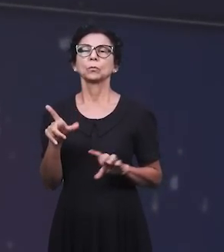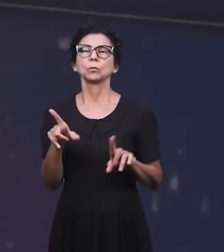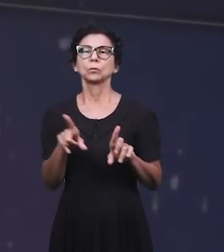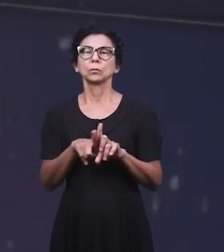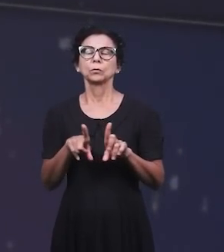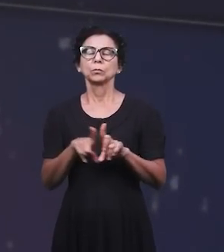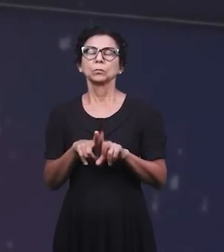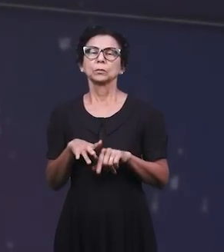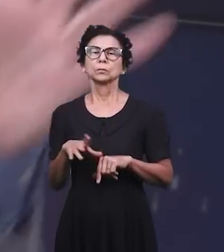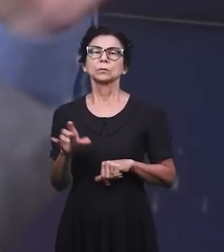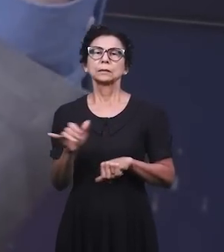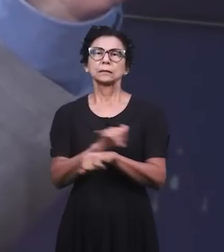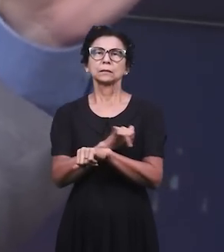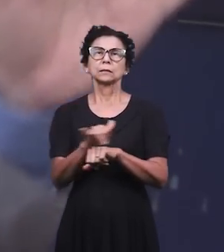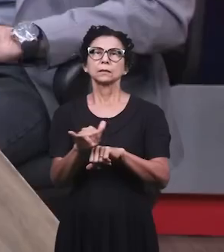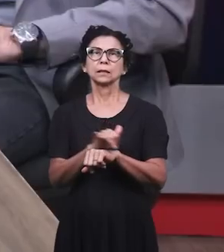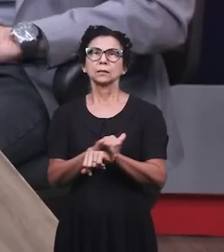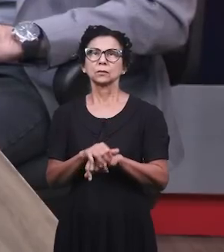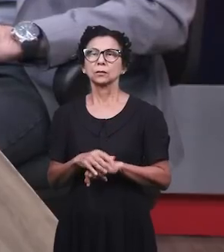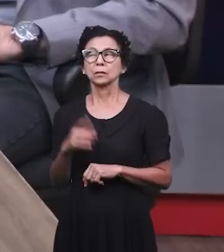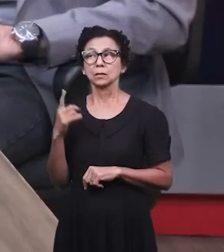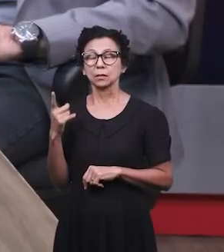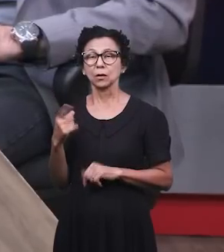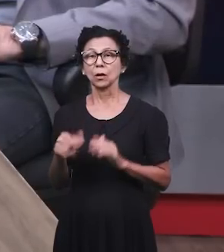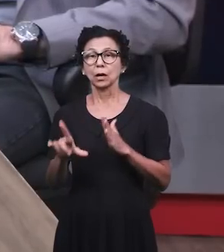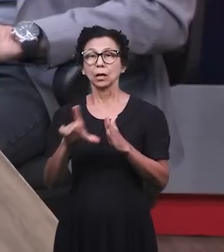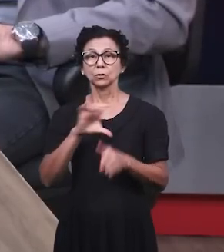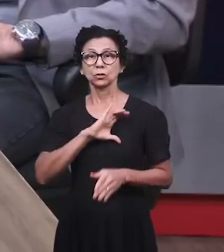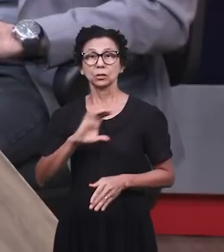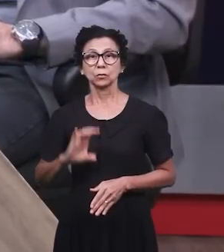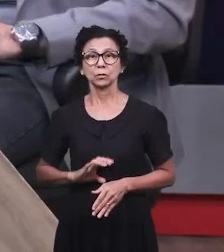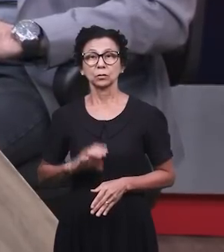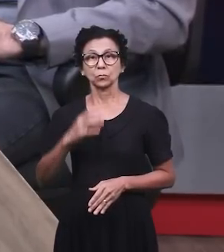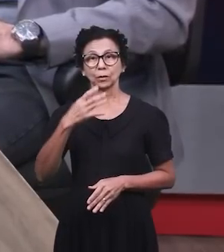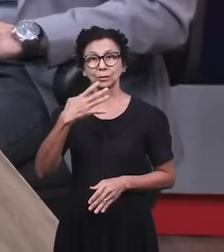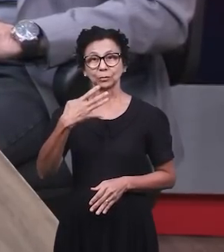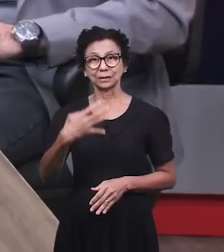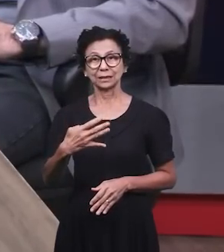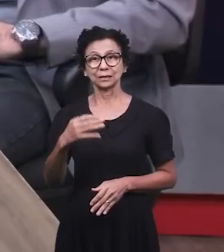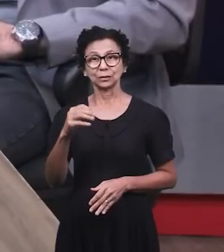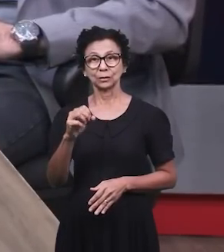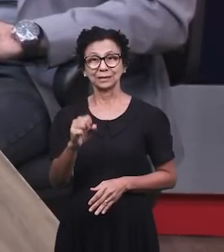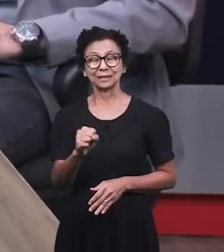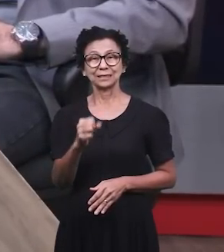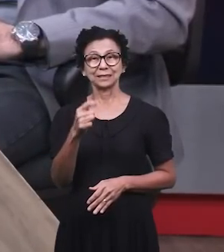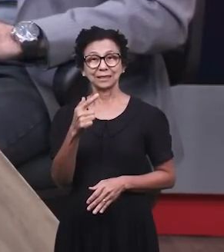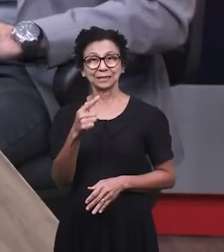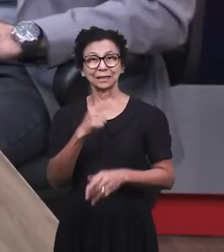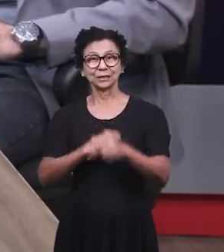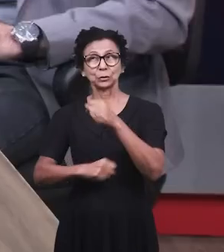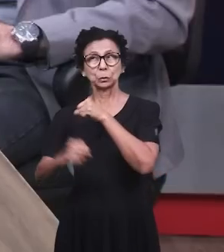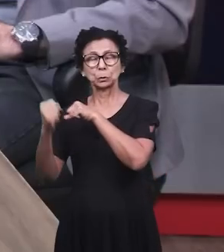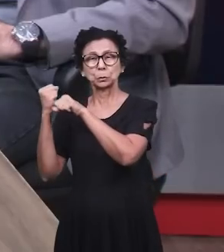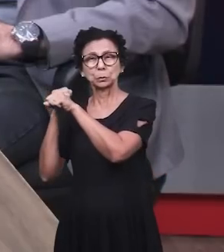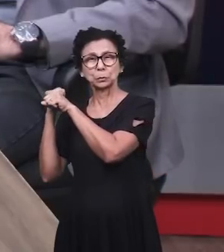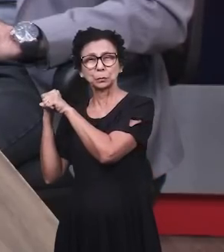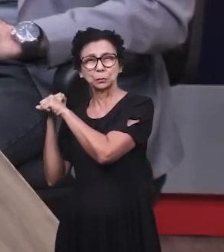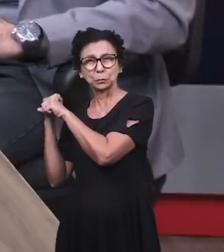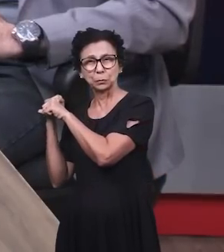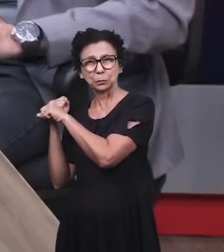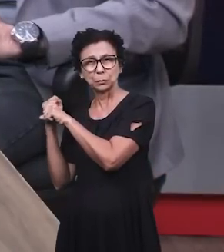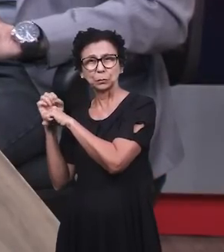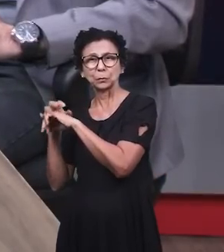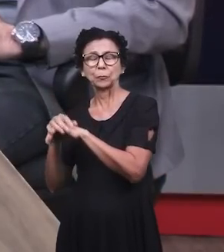cítala, né? Você vê, 487 a.C. Essa foi uma criptografia utilizada pelos